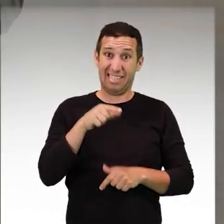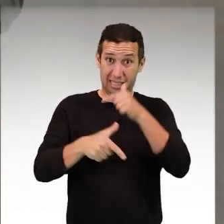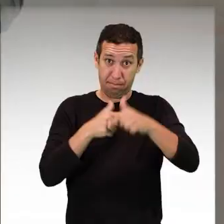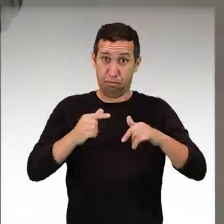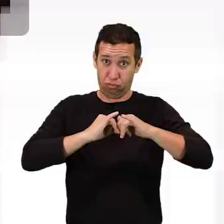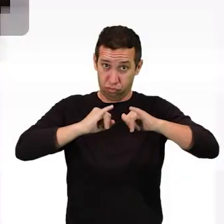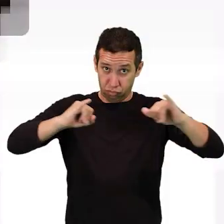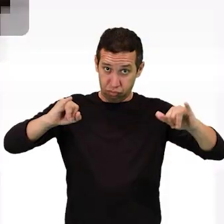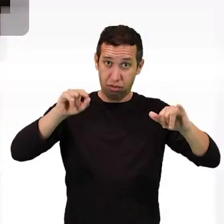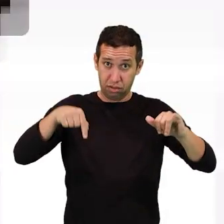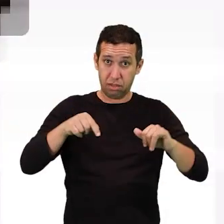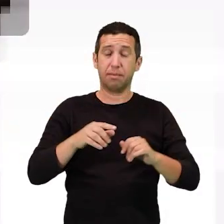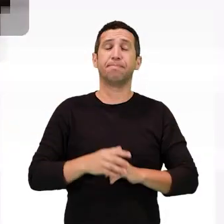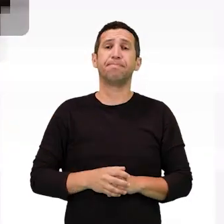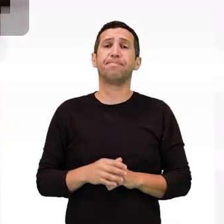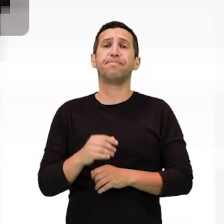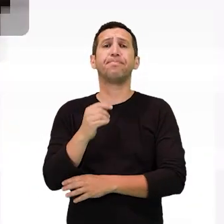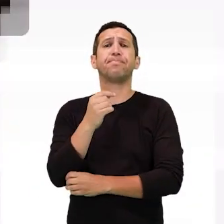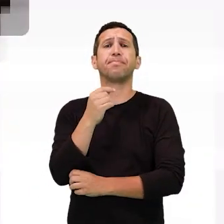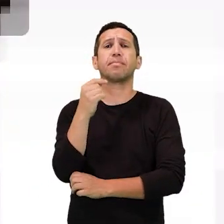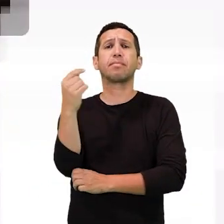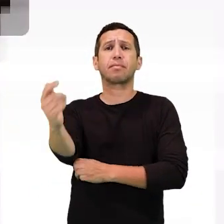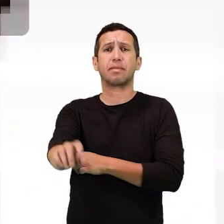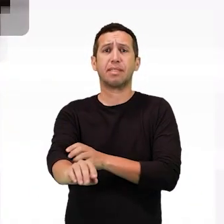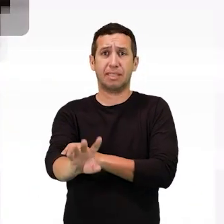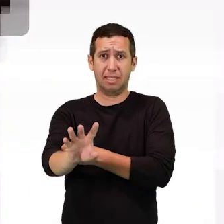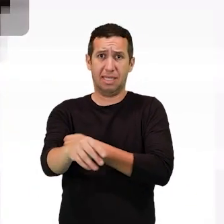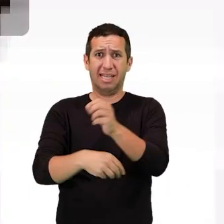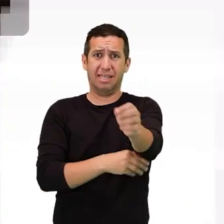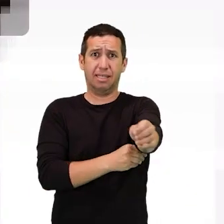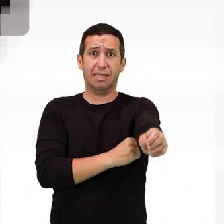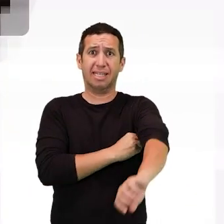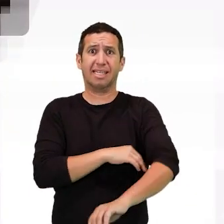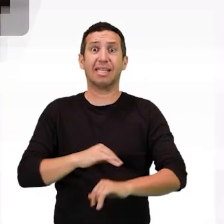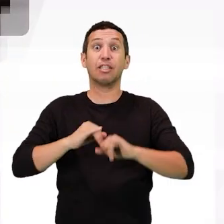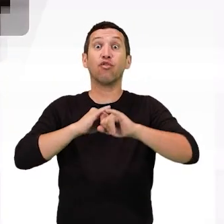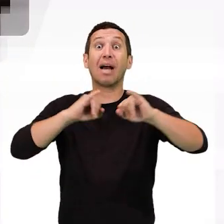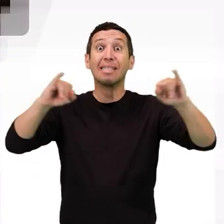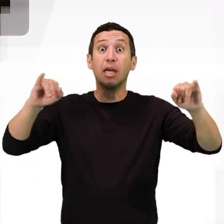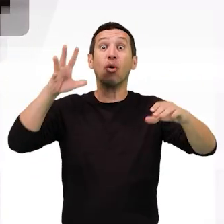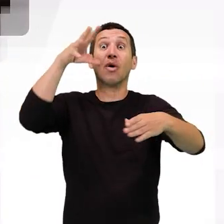de pessoas. A campanha exposta nos